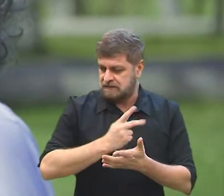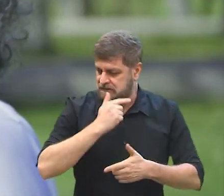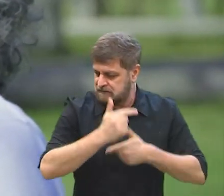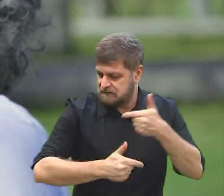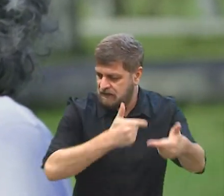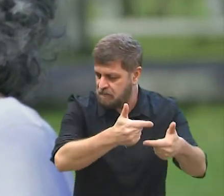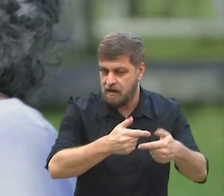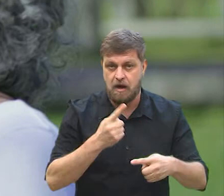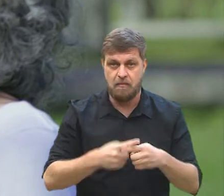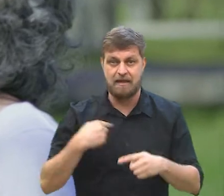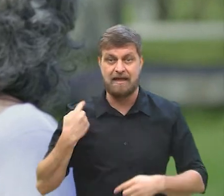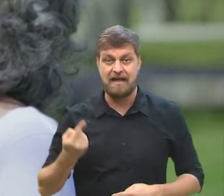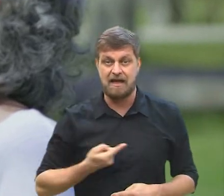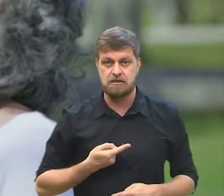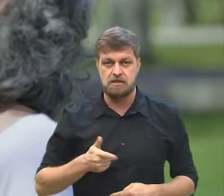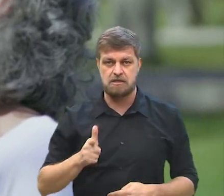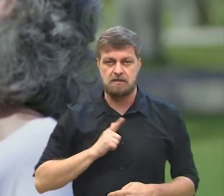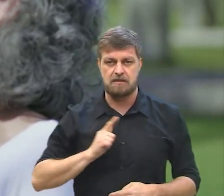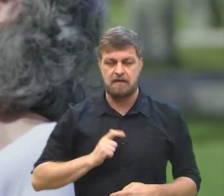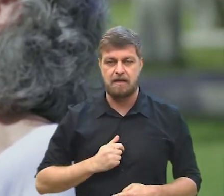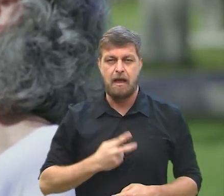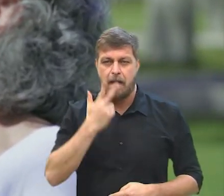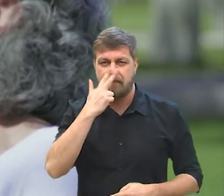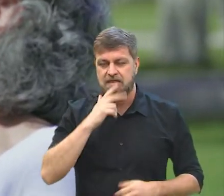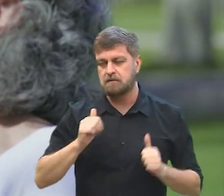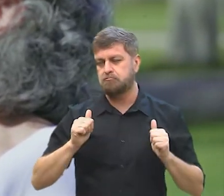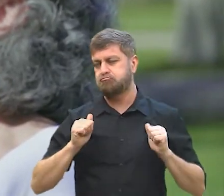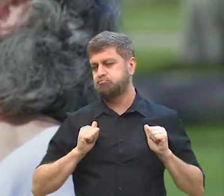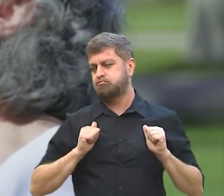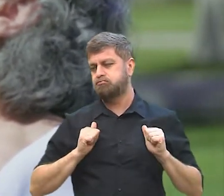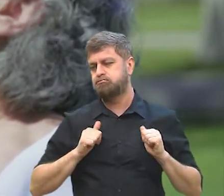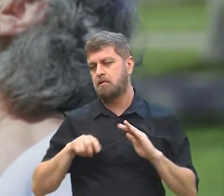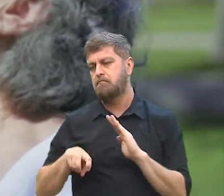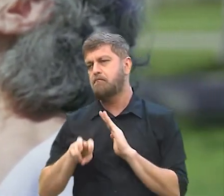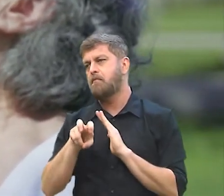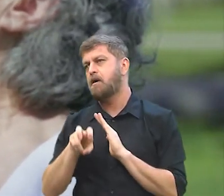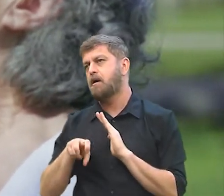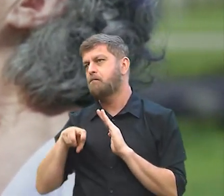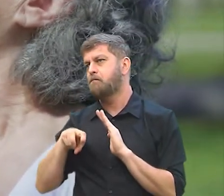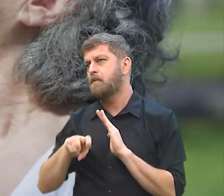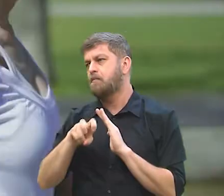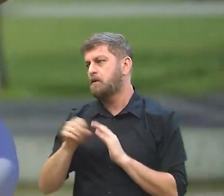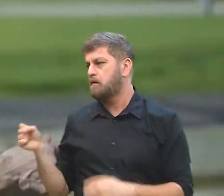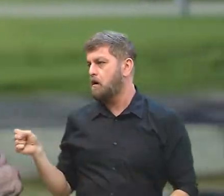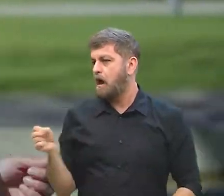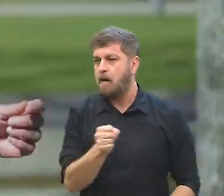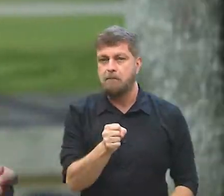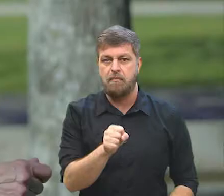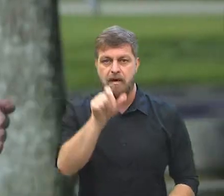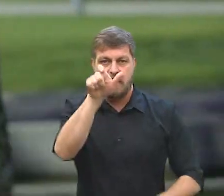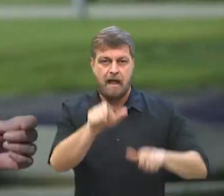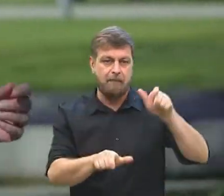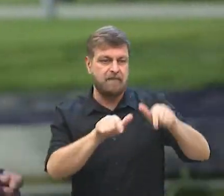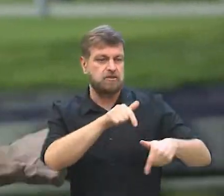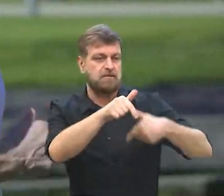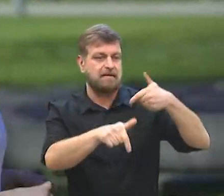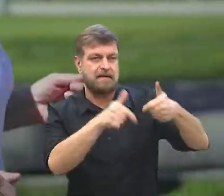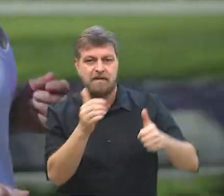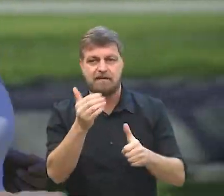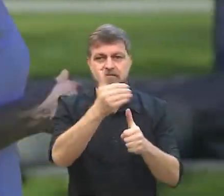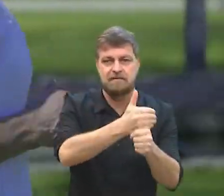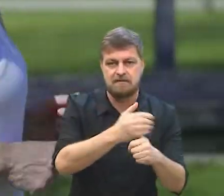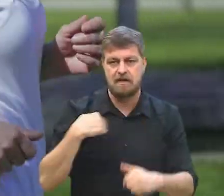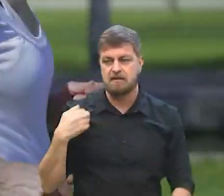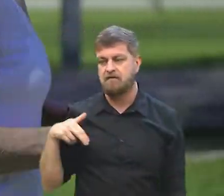nós criamos um sedentarismo falso. Não fazemos nada em casa, contratamos várias funcionárias e